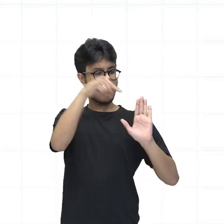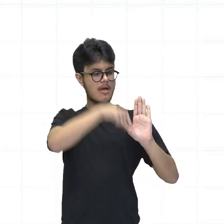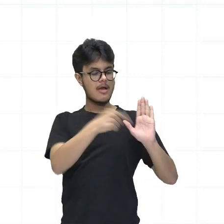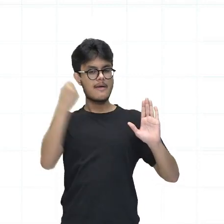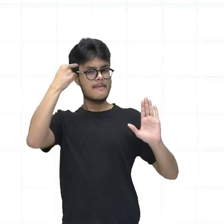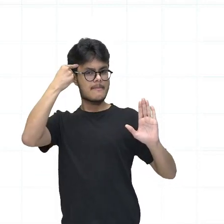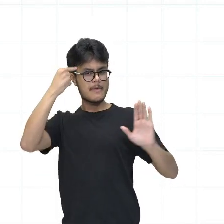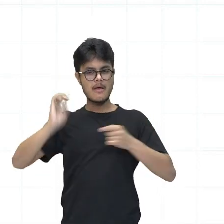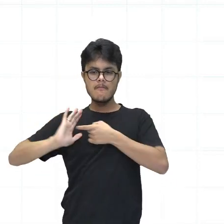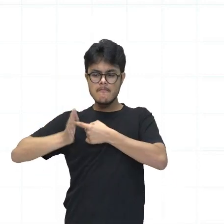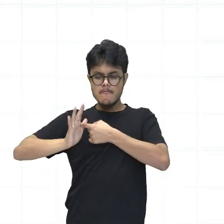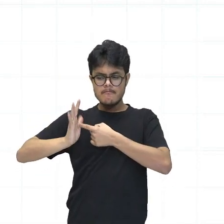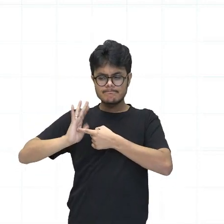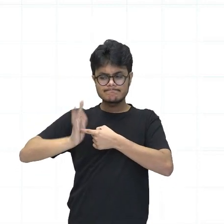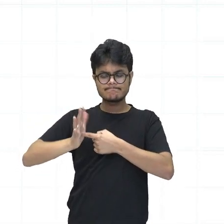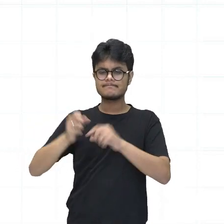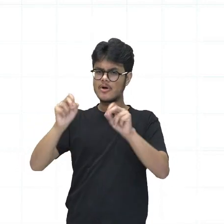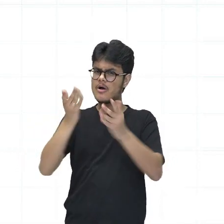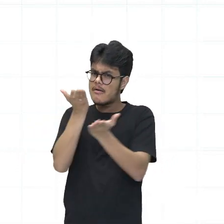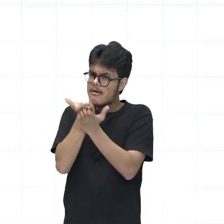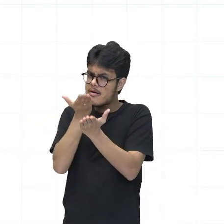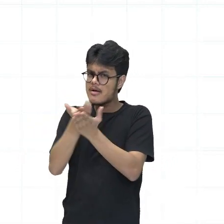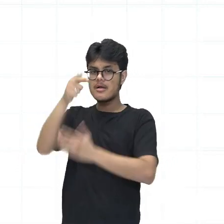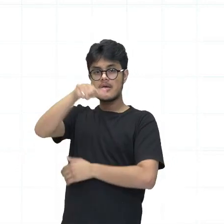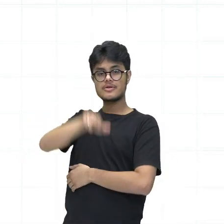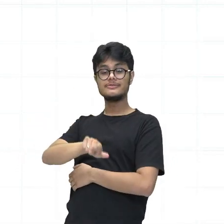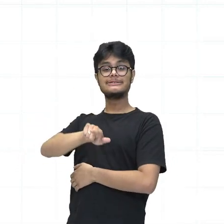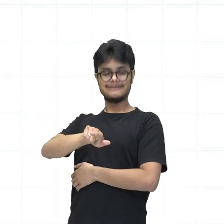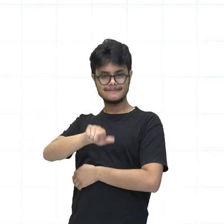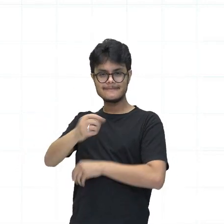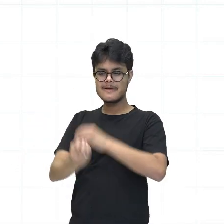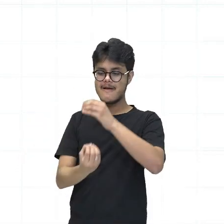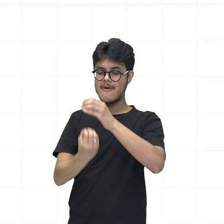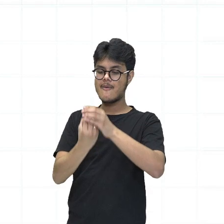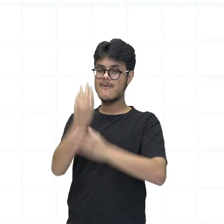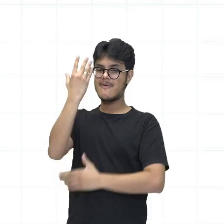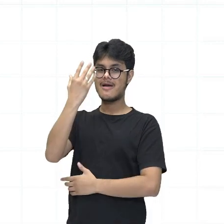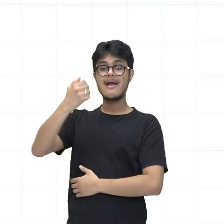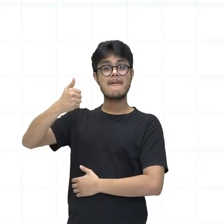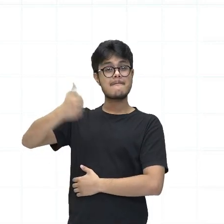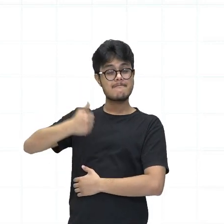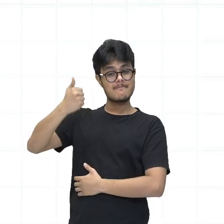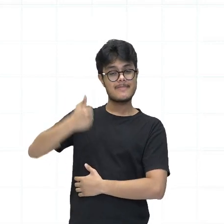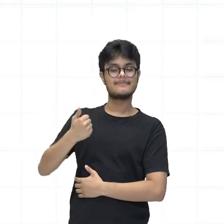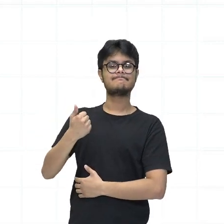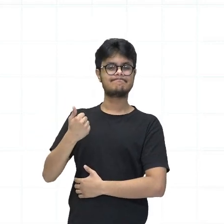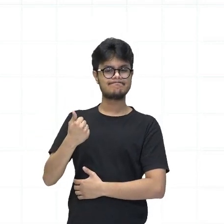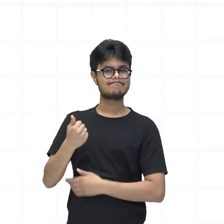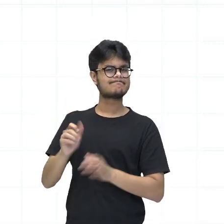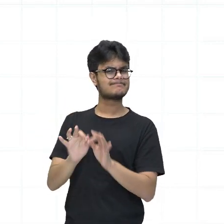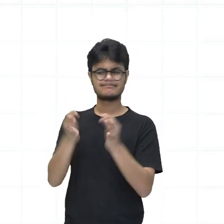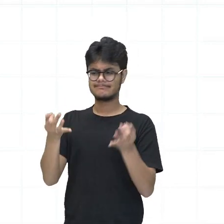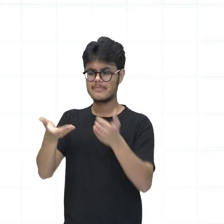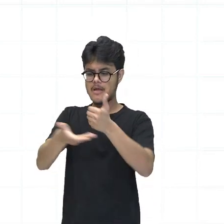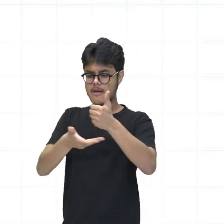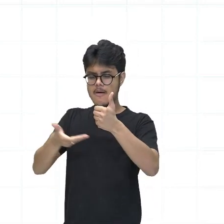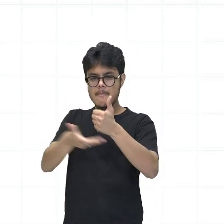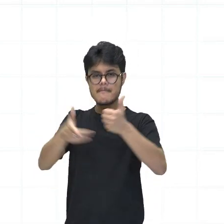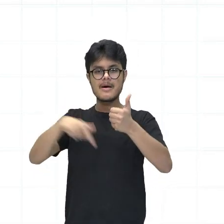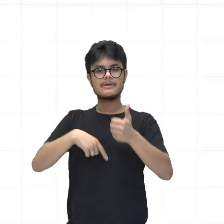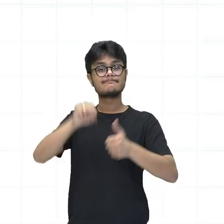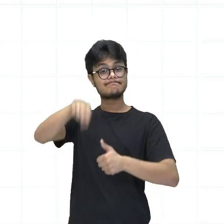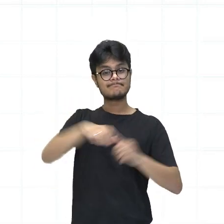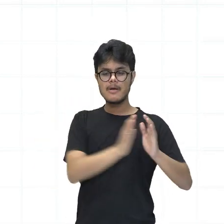foi utilizado novamente para poder ser aplicado em larga